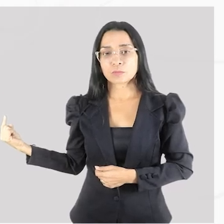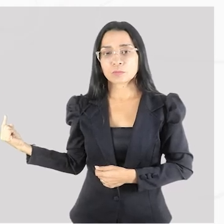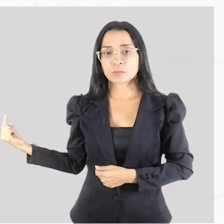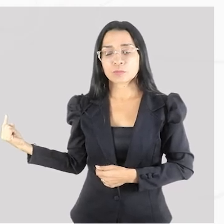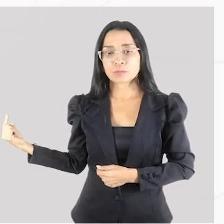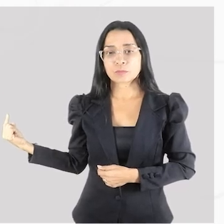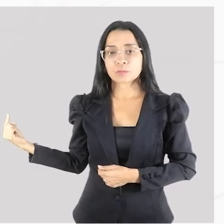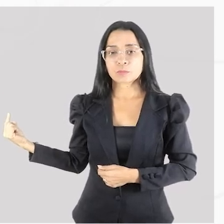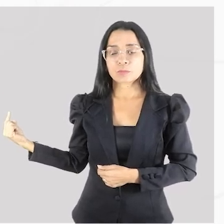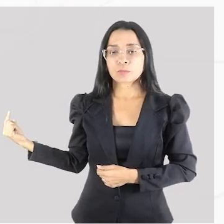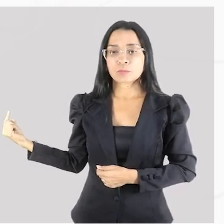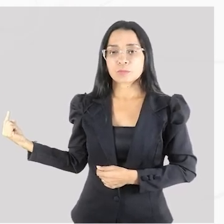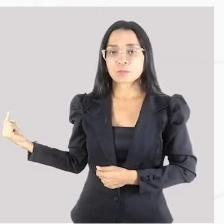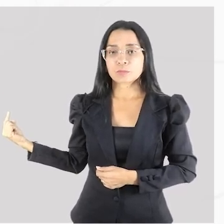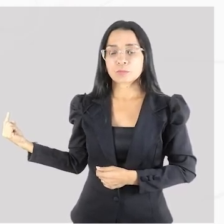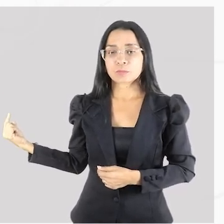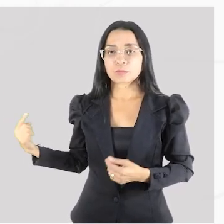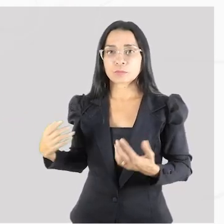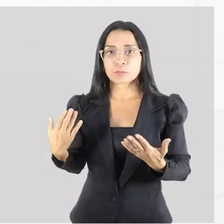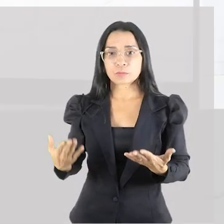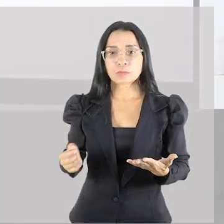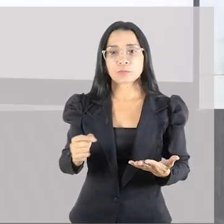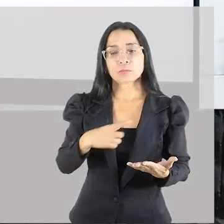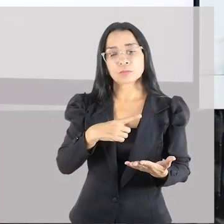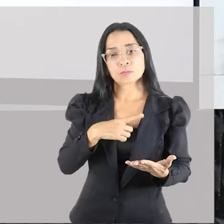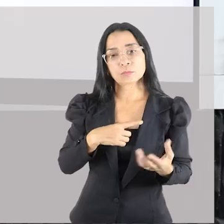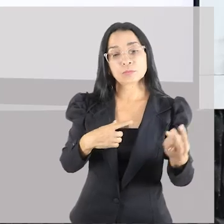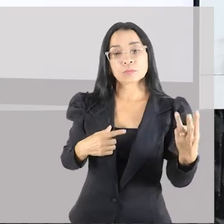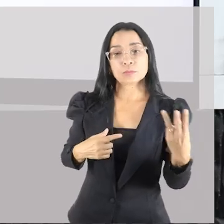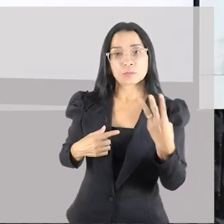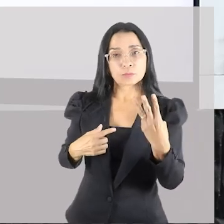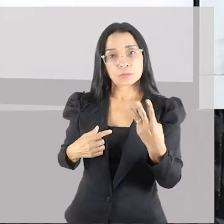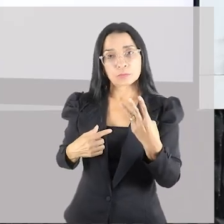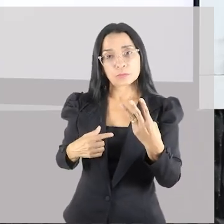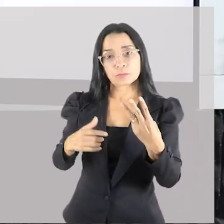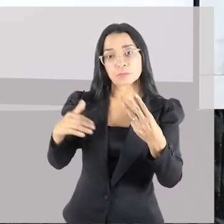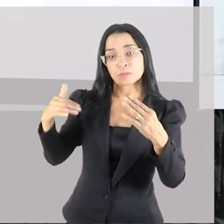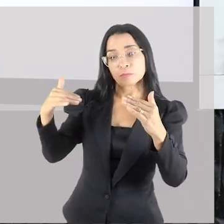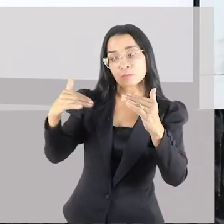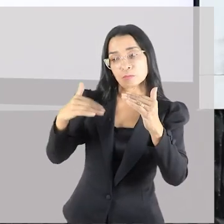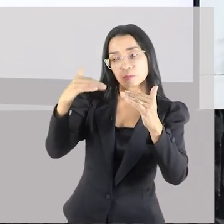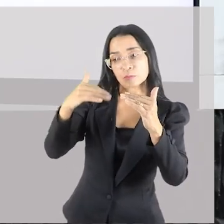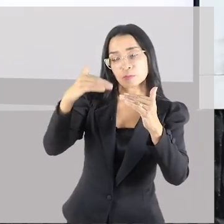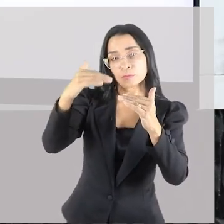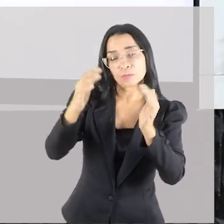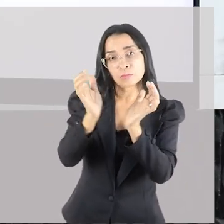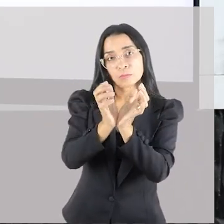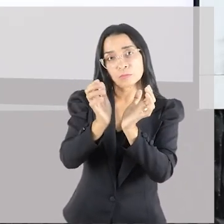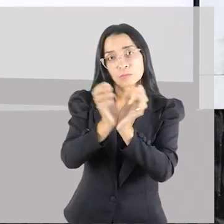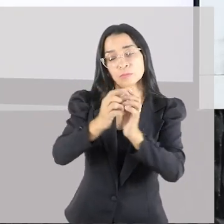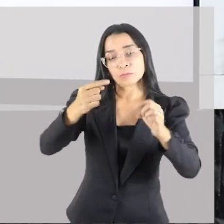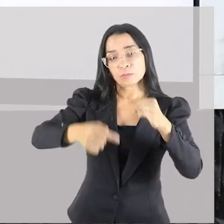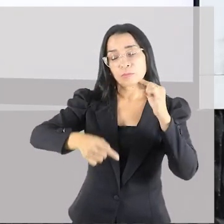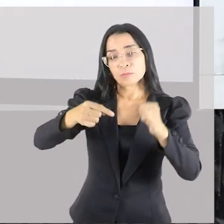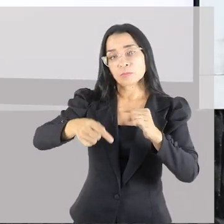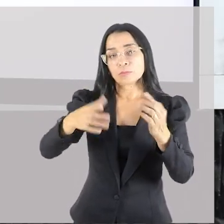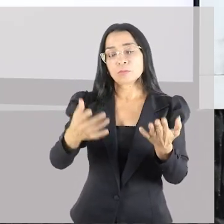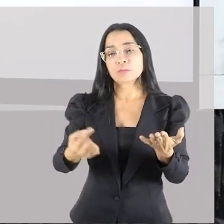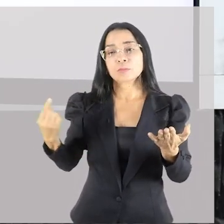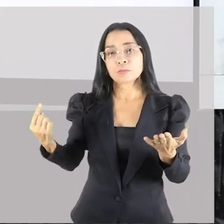comerciantes, burocratas e portugueses. Então, observe que nós temos aí 3 níveis de grupos políticos